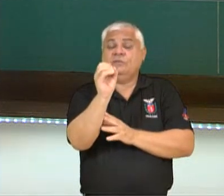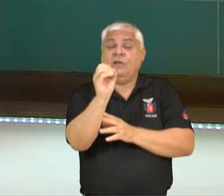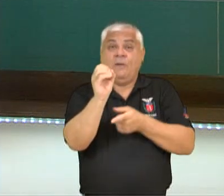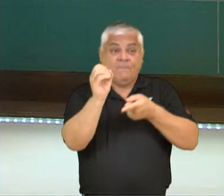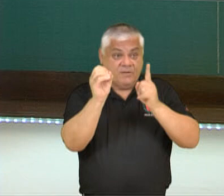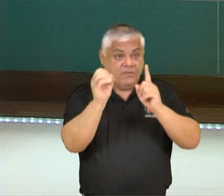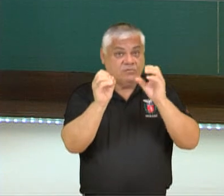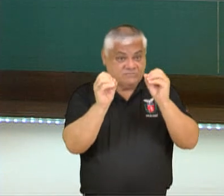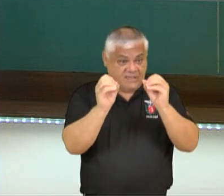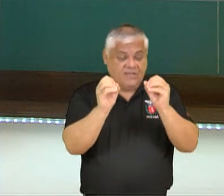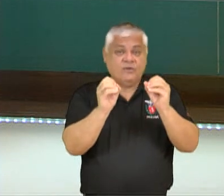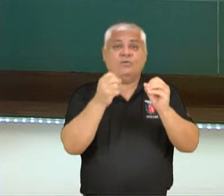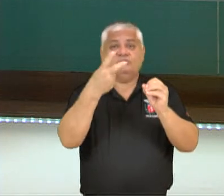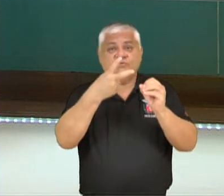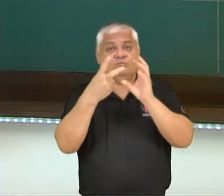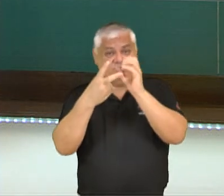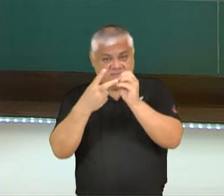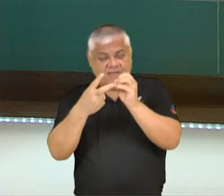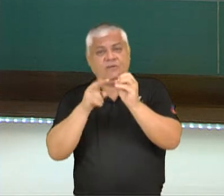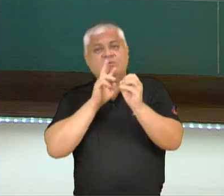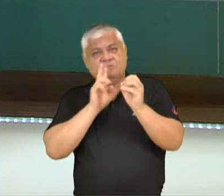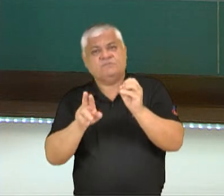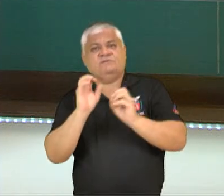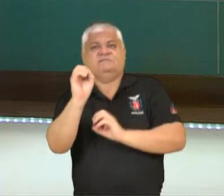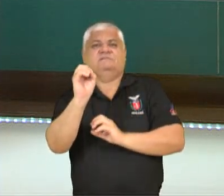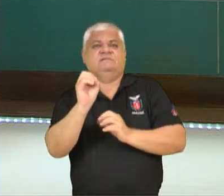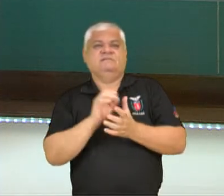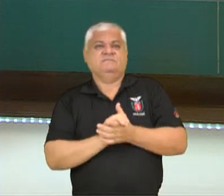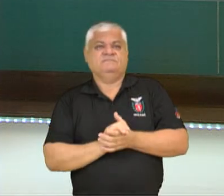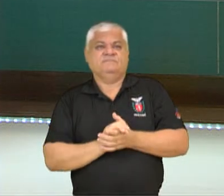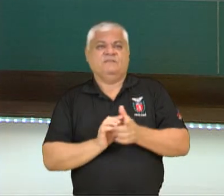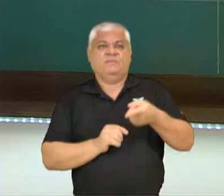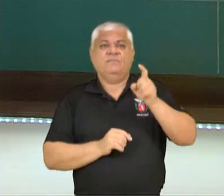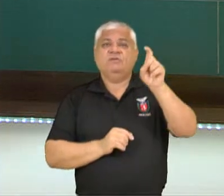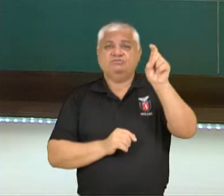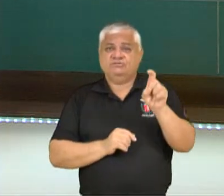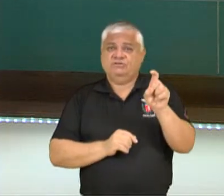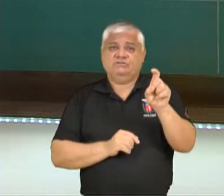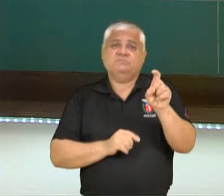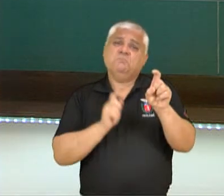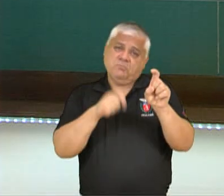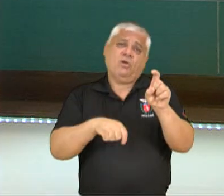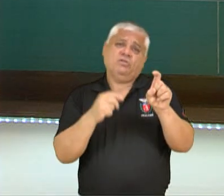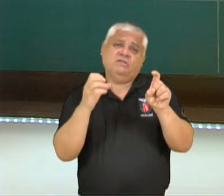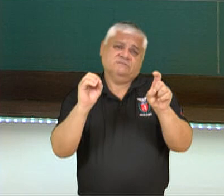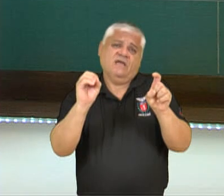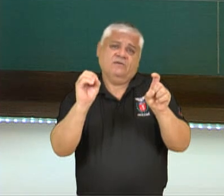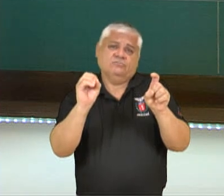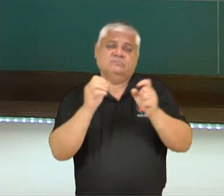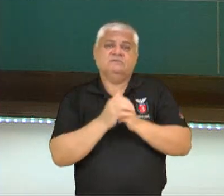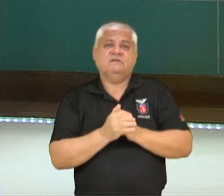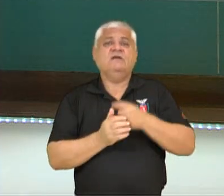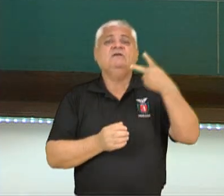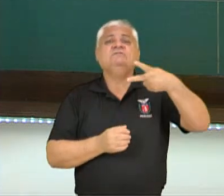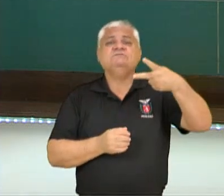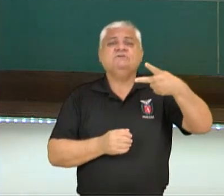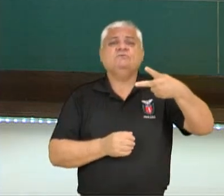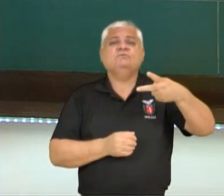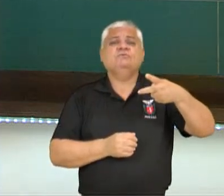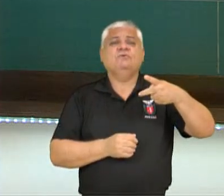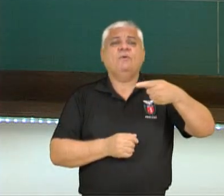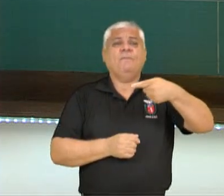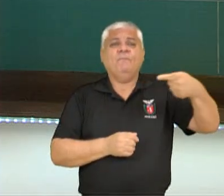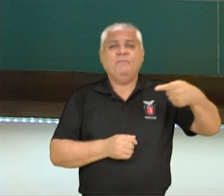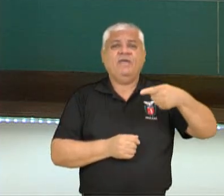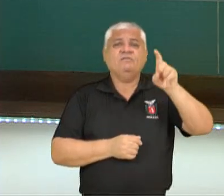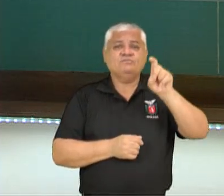termo é zero ou quando o segundo termo é zero. Então, posso simular isso. O primeiro termo é x, então x pode ser igual a zero. E o segundo termo, menos x mais